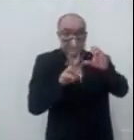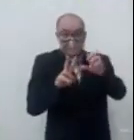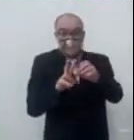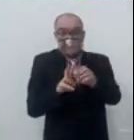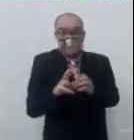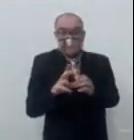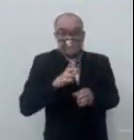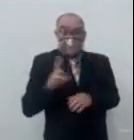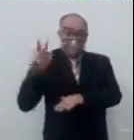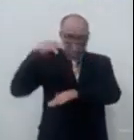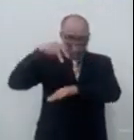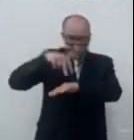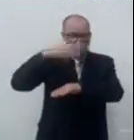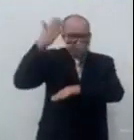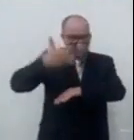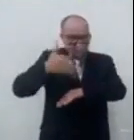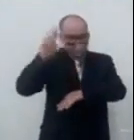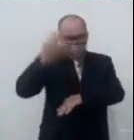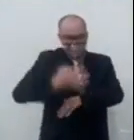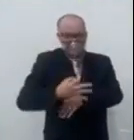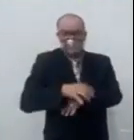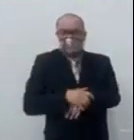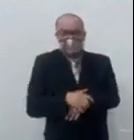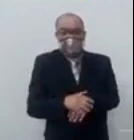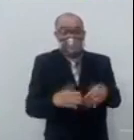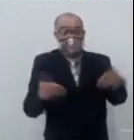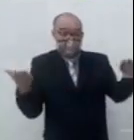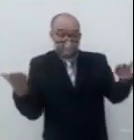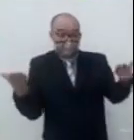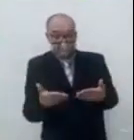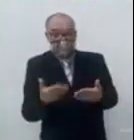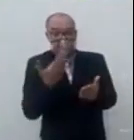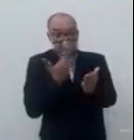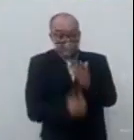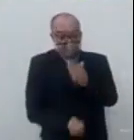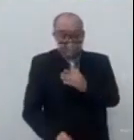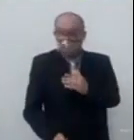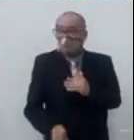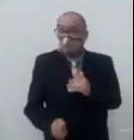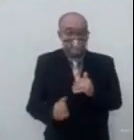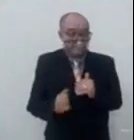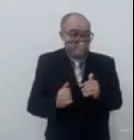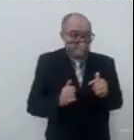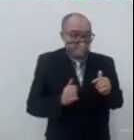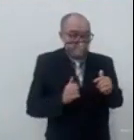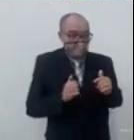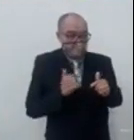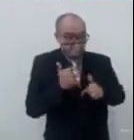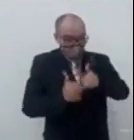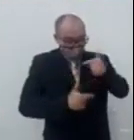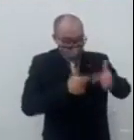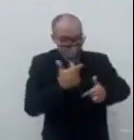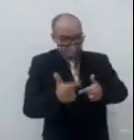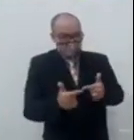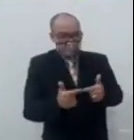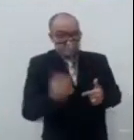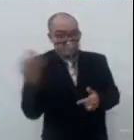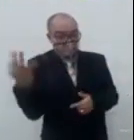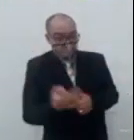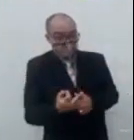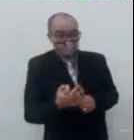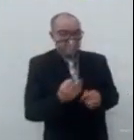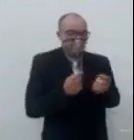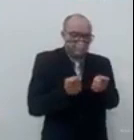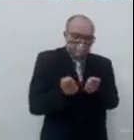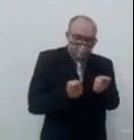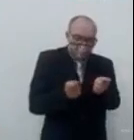tinha um conhecimento da Câmara. E agora, eu perdi a eleição e ainda fui para a prefeitura, fui ver como que é uma